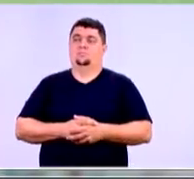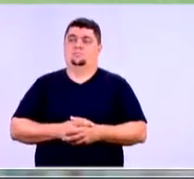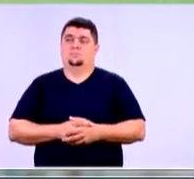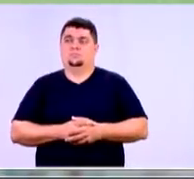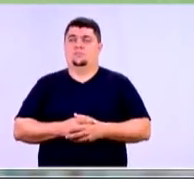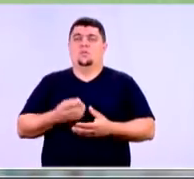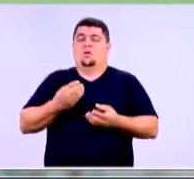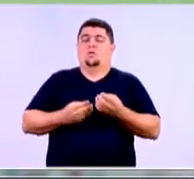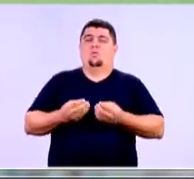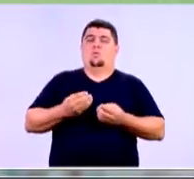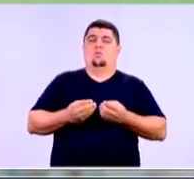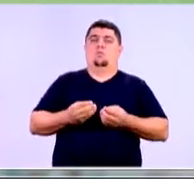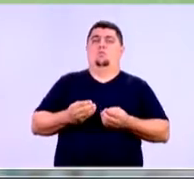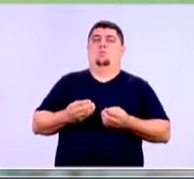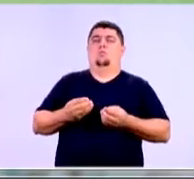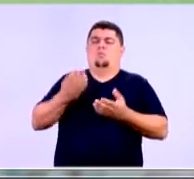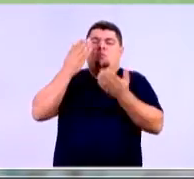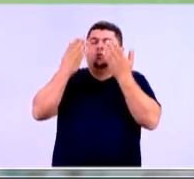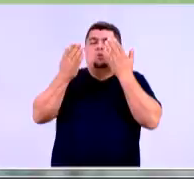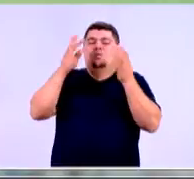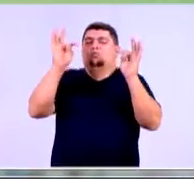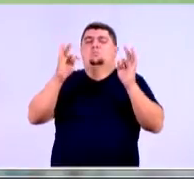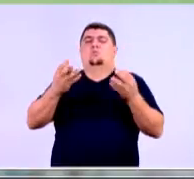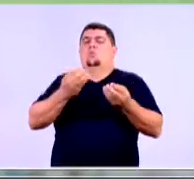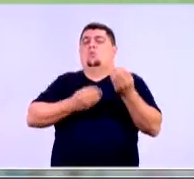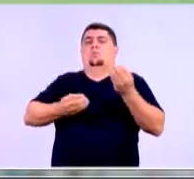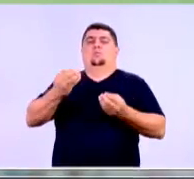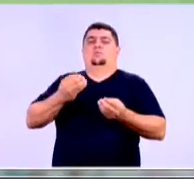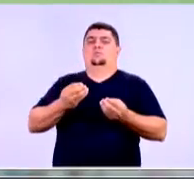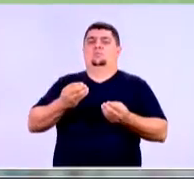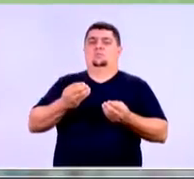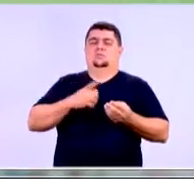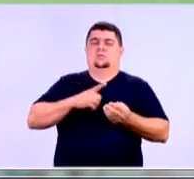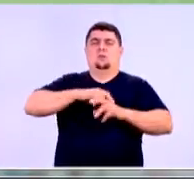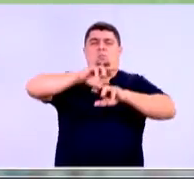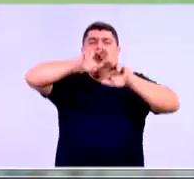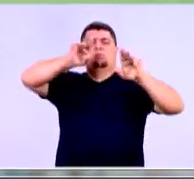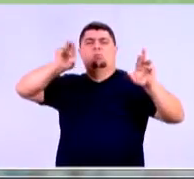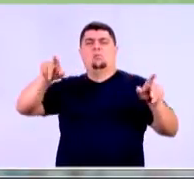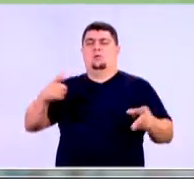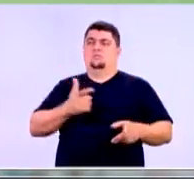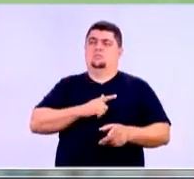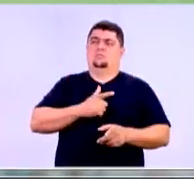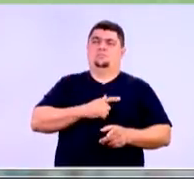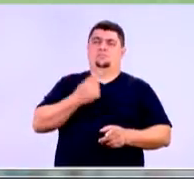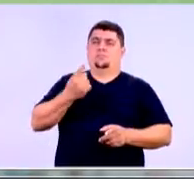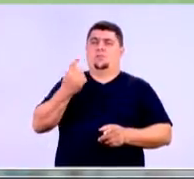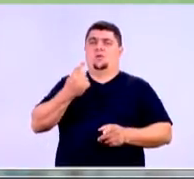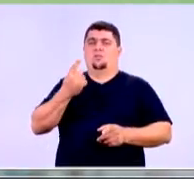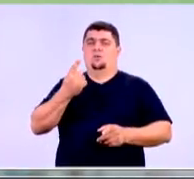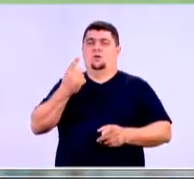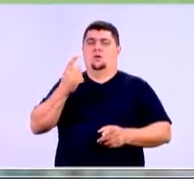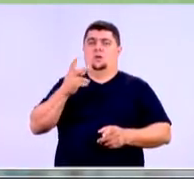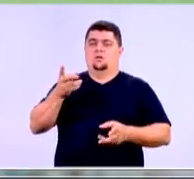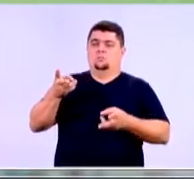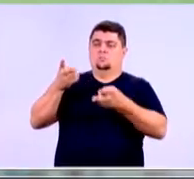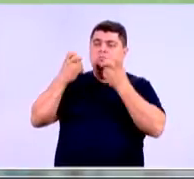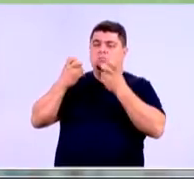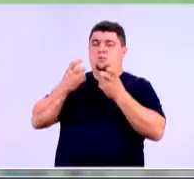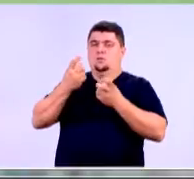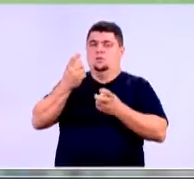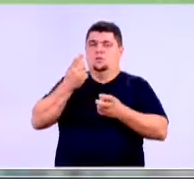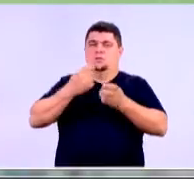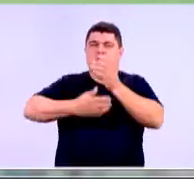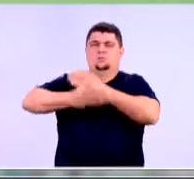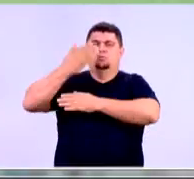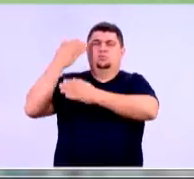Como que nós vamos fazer a análise da capacidade? Existem várias técnicas, né? Uma das maneiras é observando o histórico